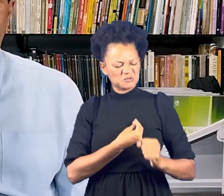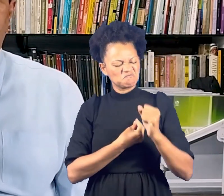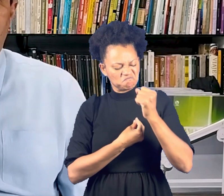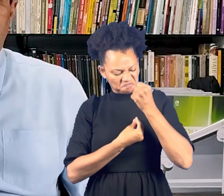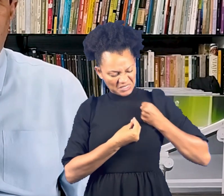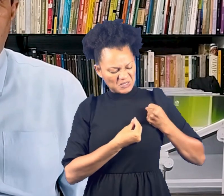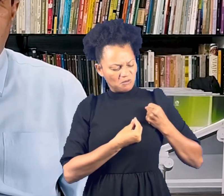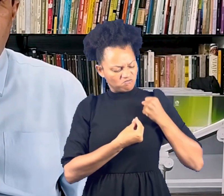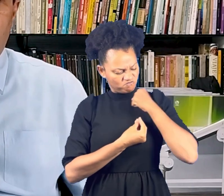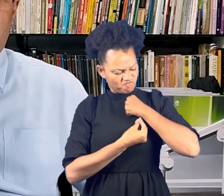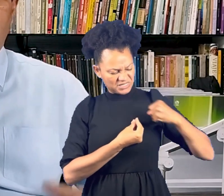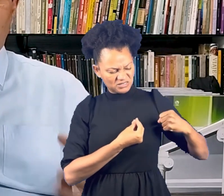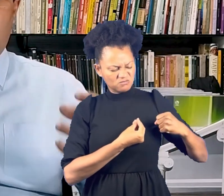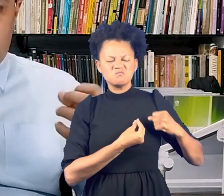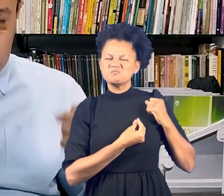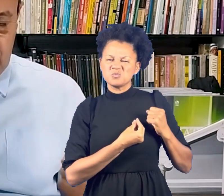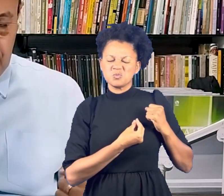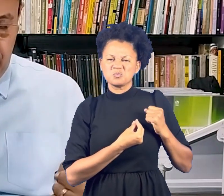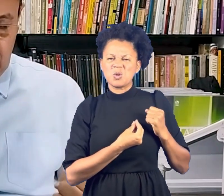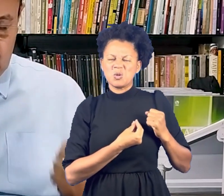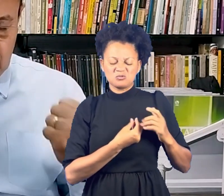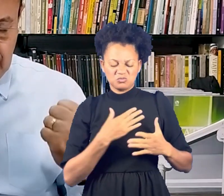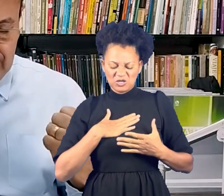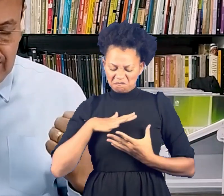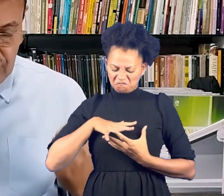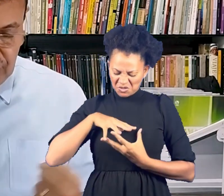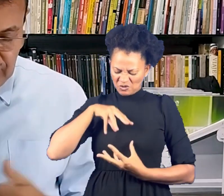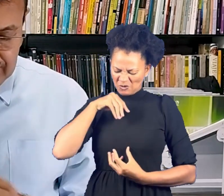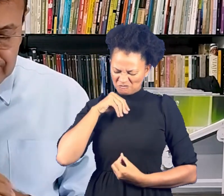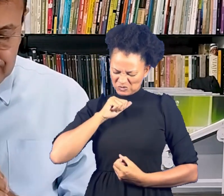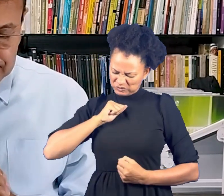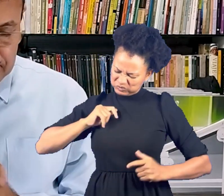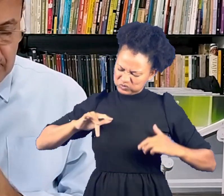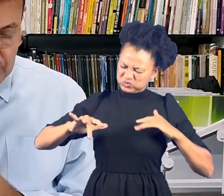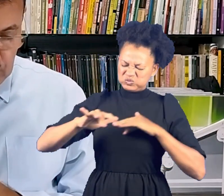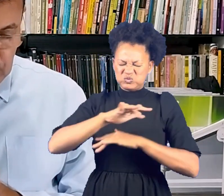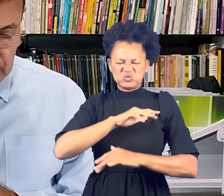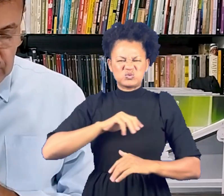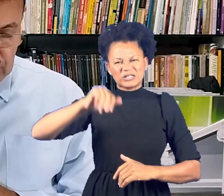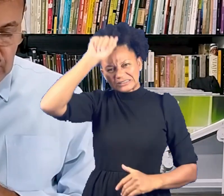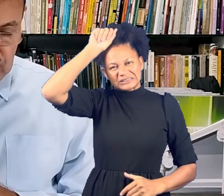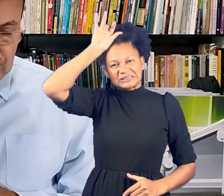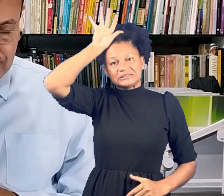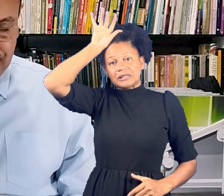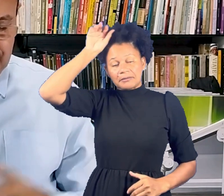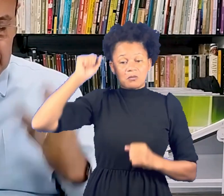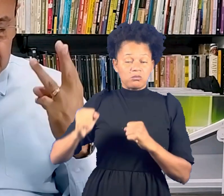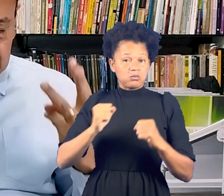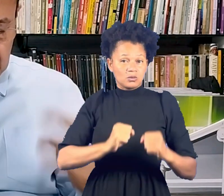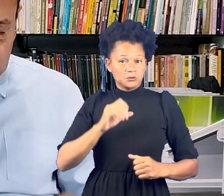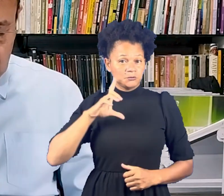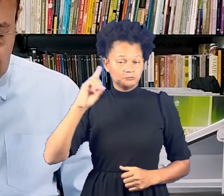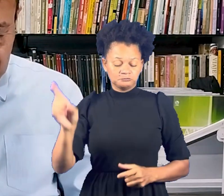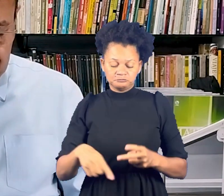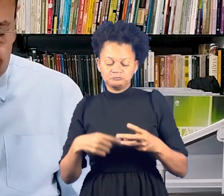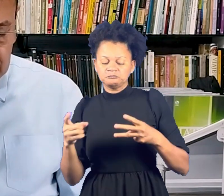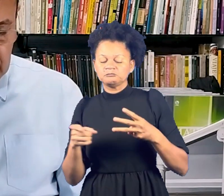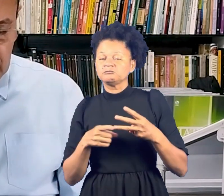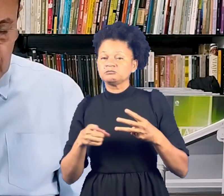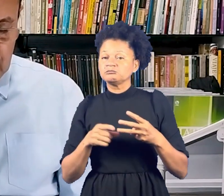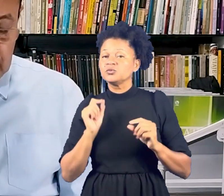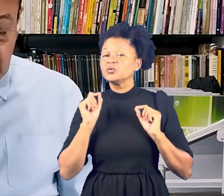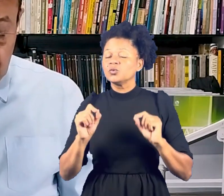vida pelo Evangelho, porque a sua alma está avivada pelo poder de Deus. Terceiro